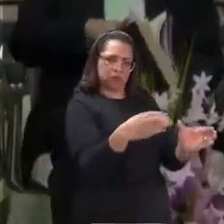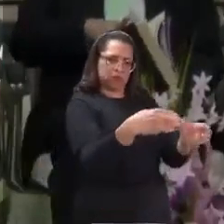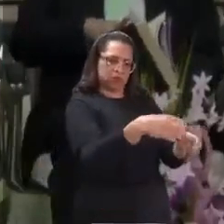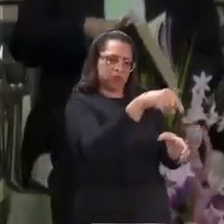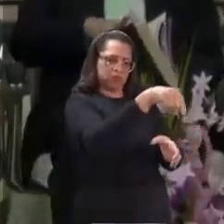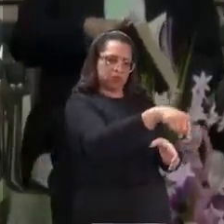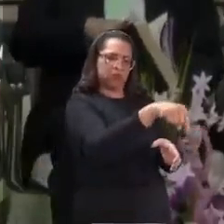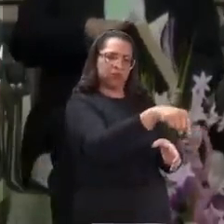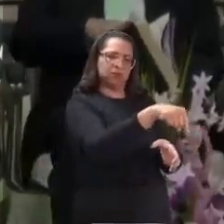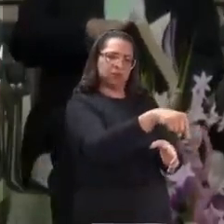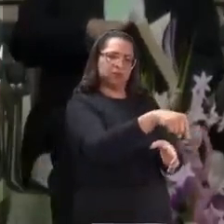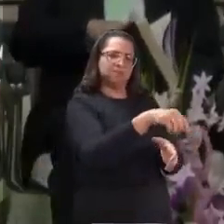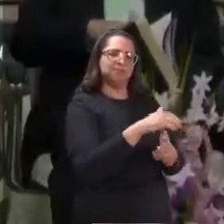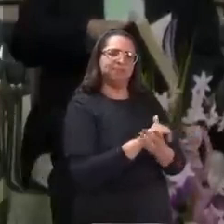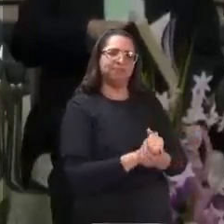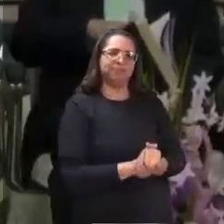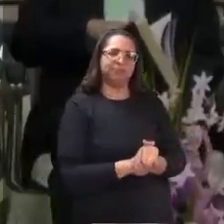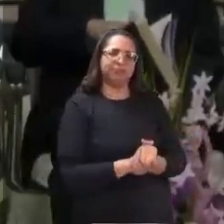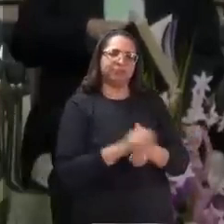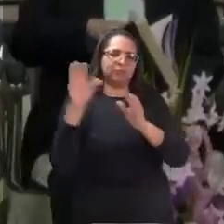Não vai fazer falta.